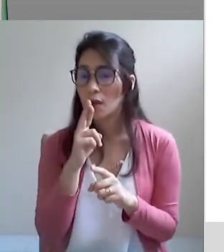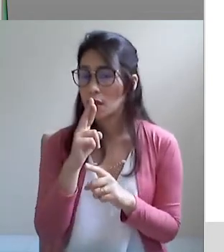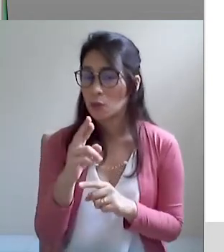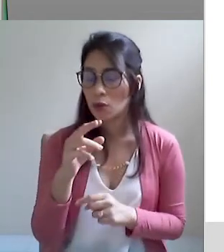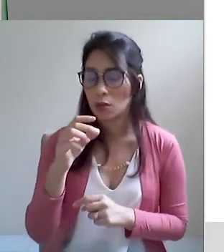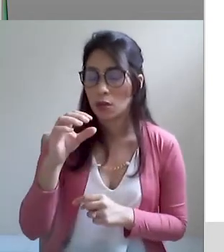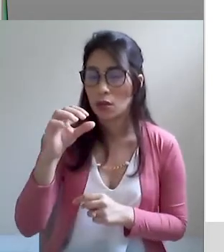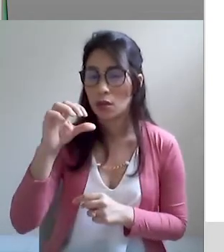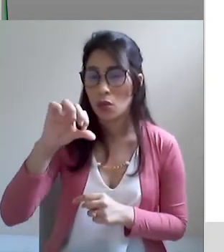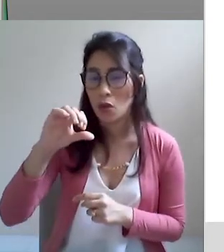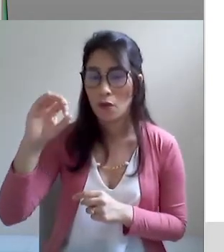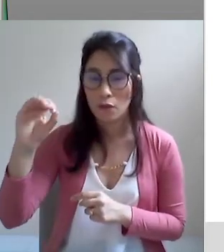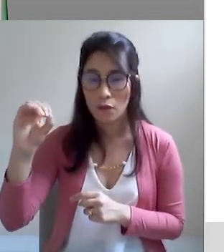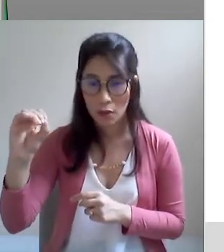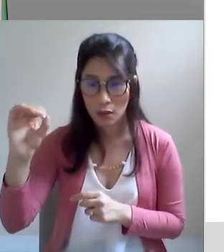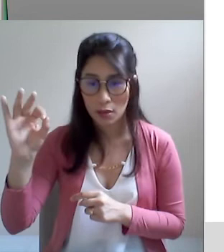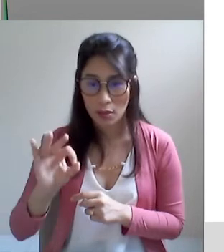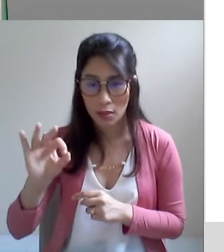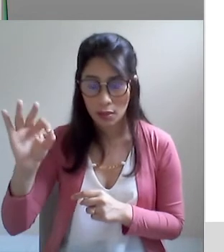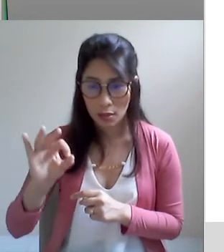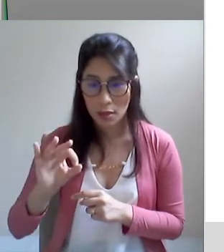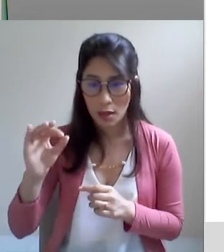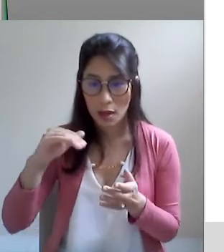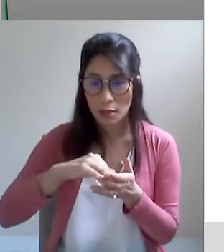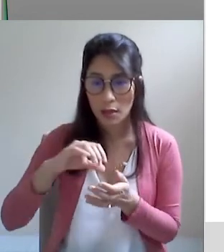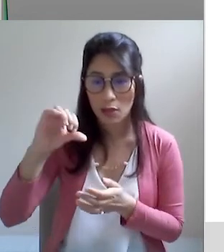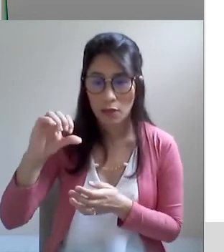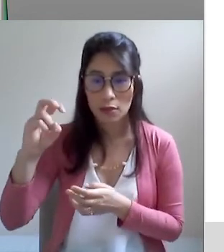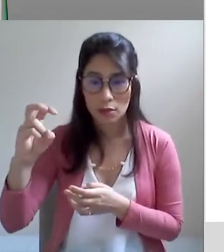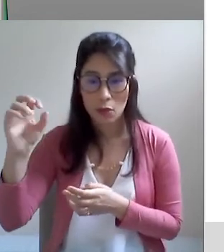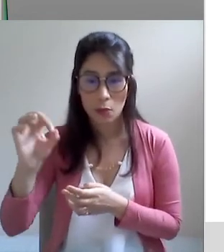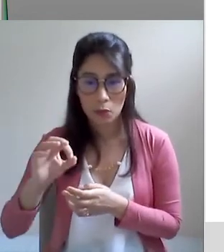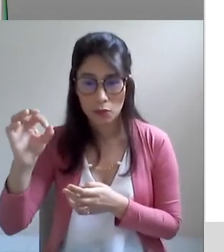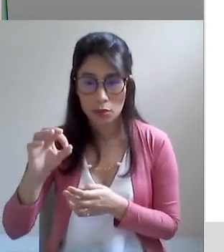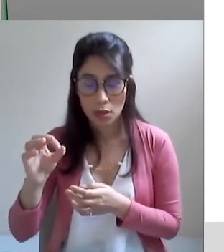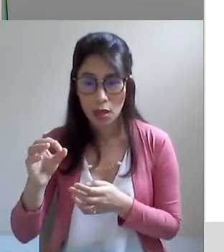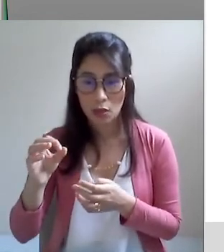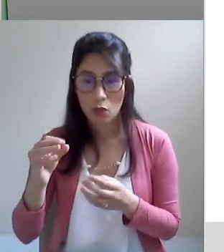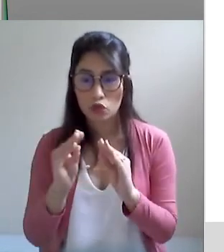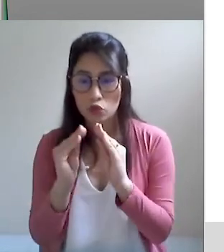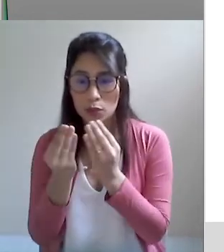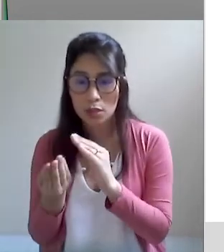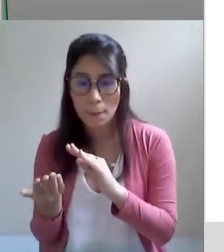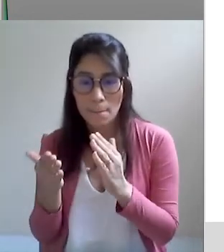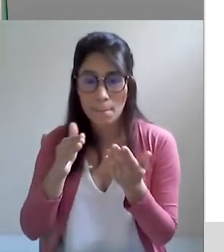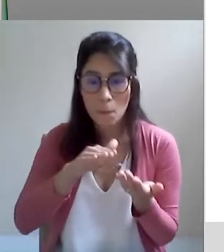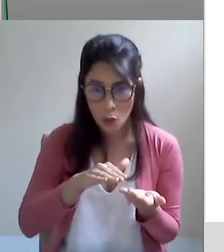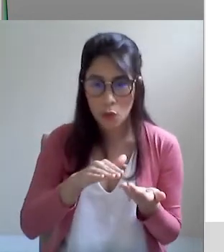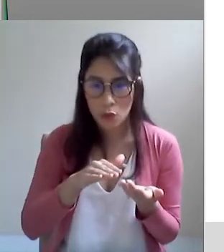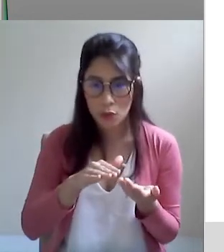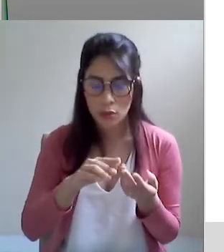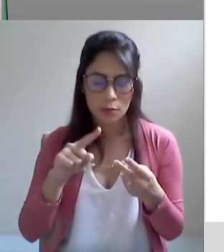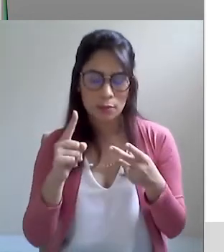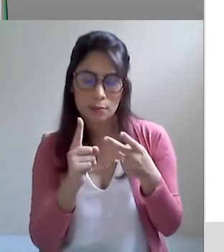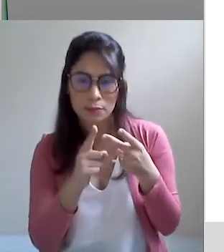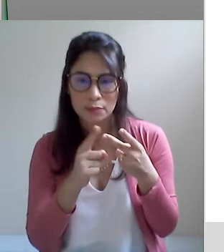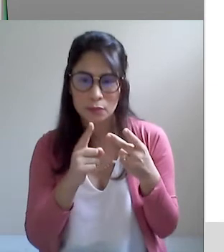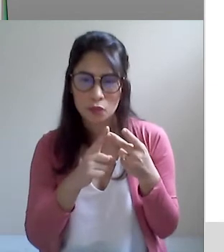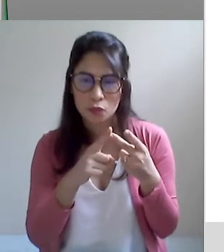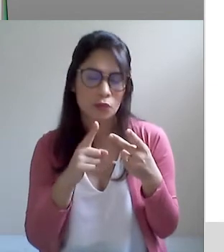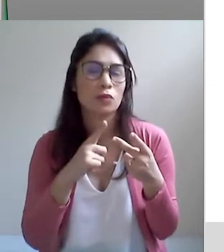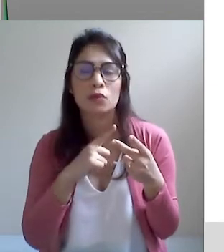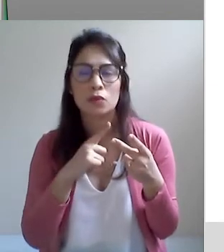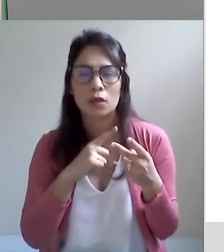principalmente por colágeno do tipo 1, respondendo por 90 a 95%, e substância amorfa, de 5